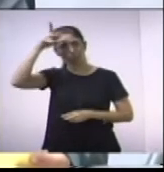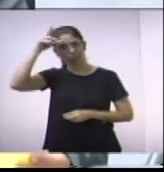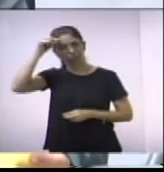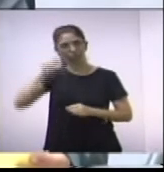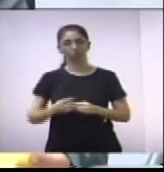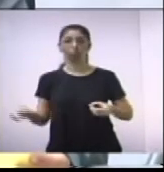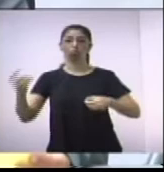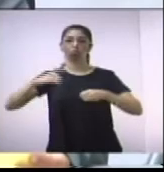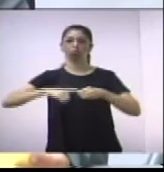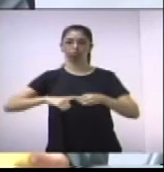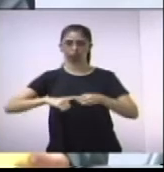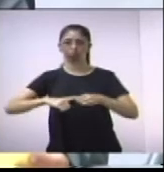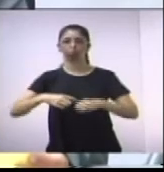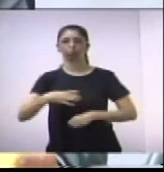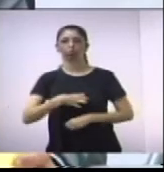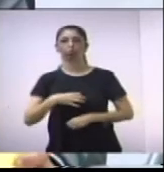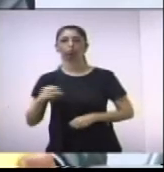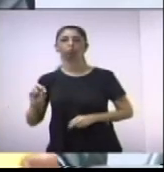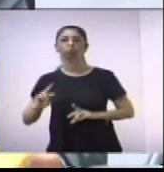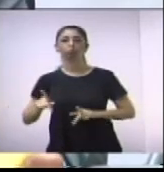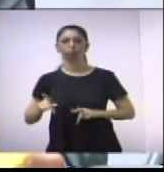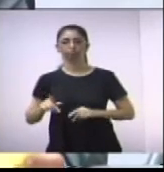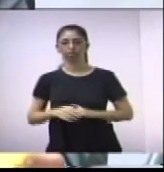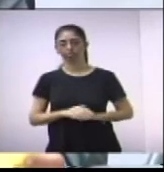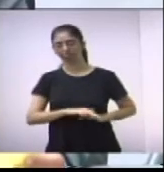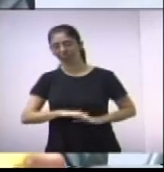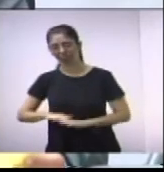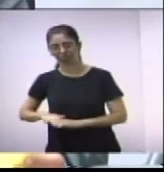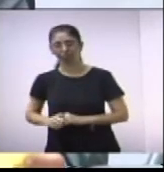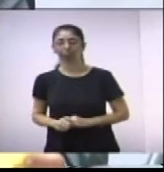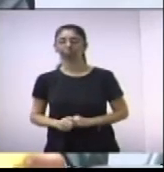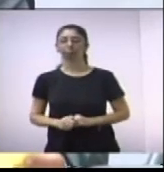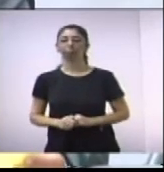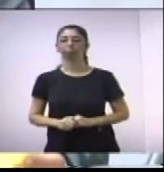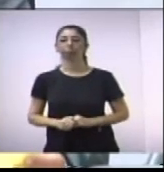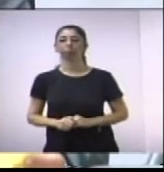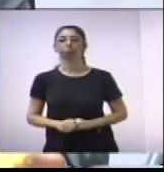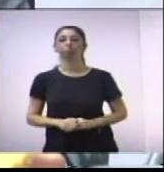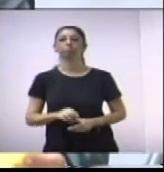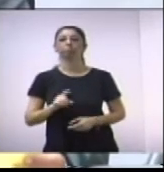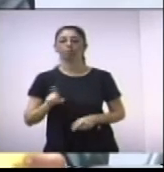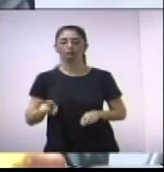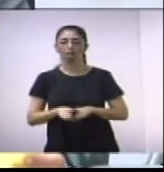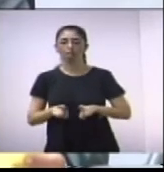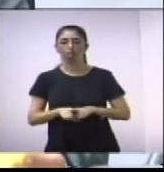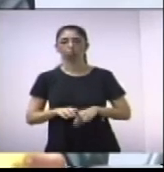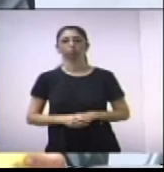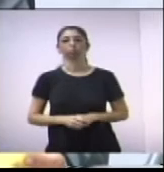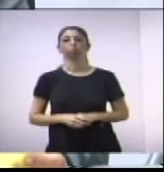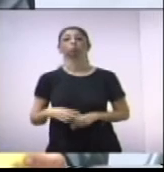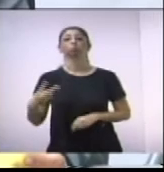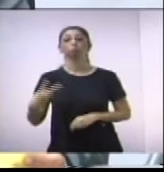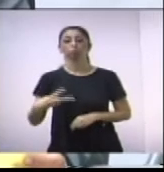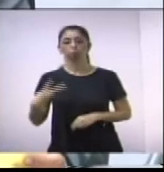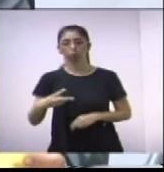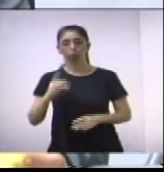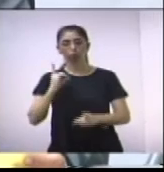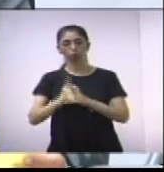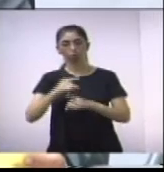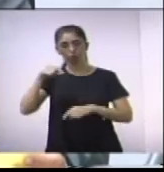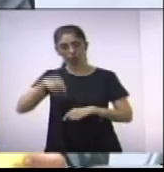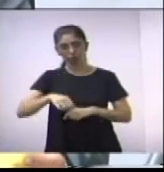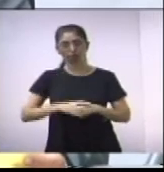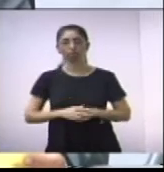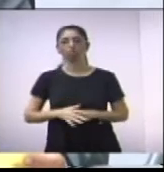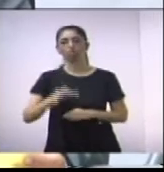retorno. E também, tirando uma dúvida aqui, já de duas sessões, do companheiro Flávio, inclusive